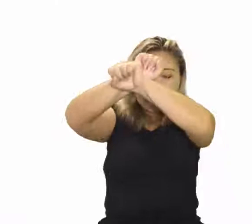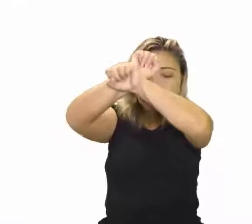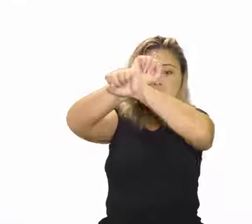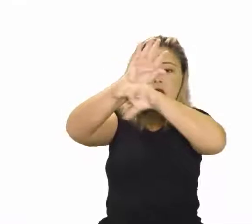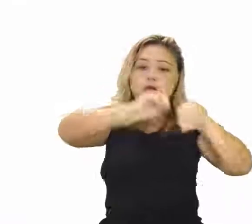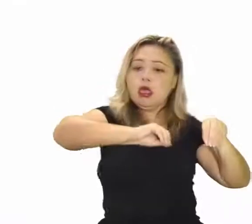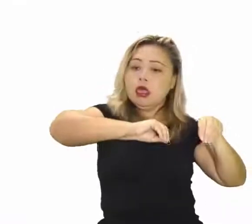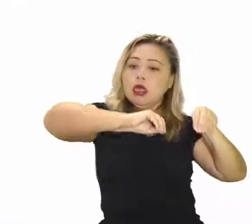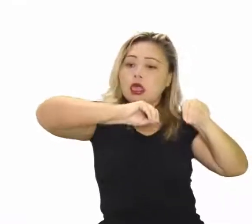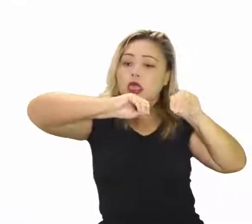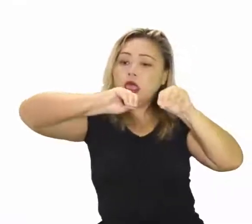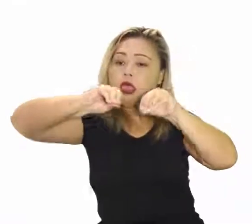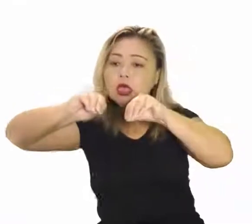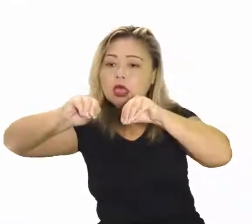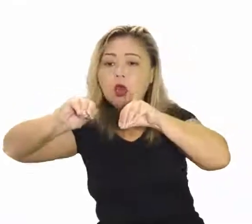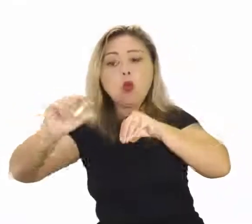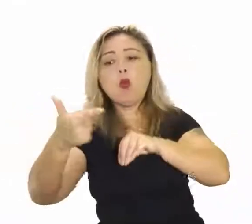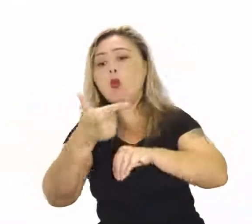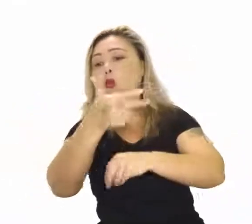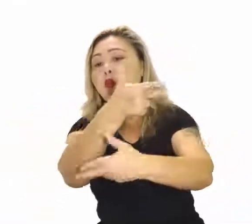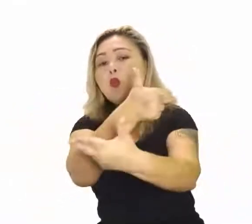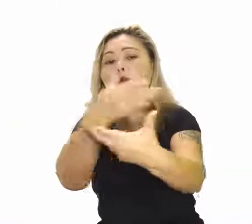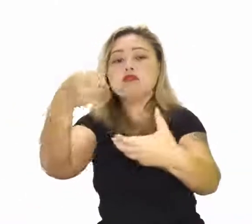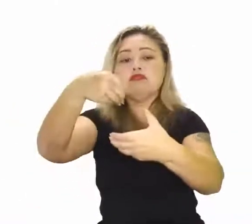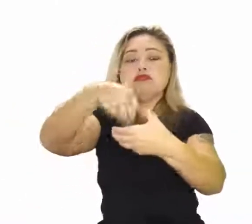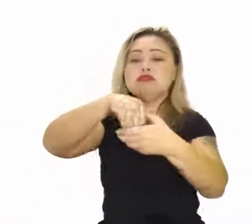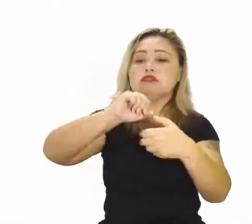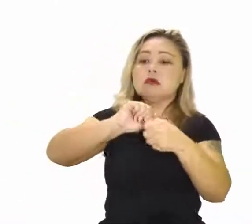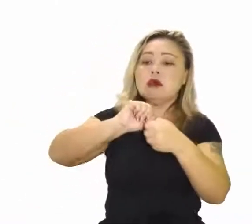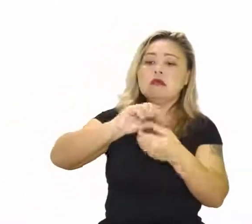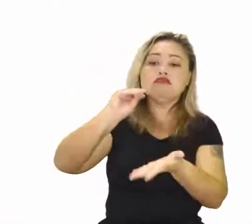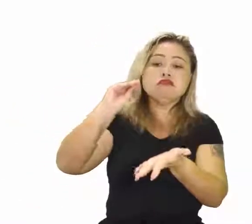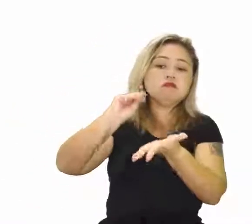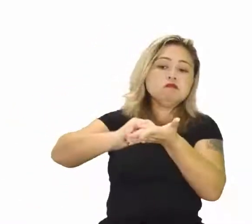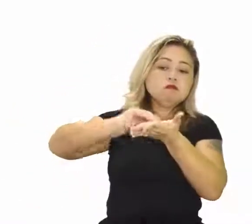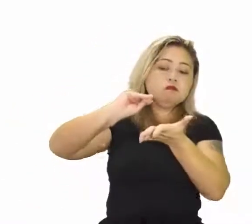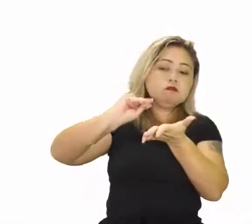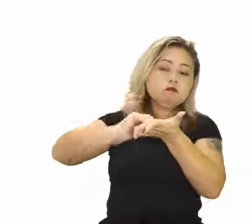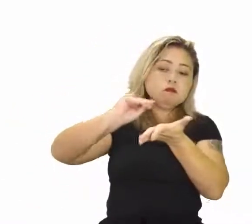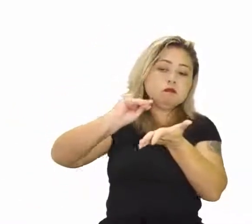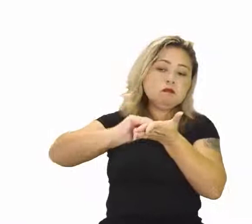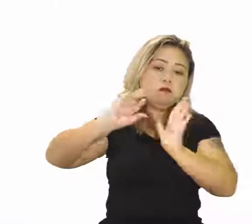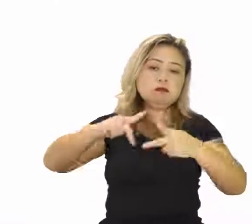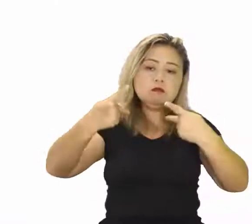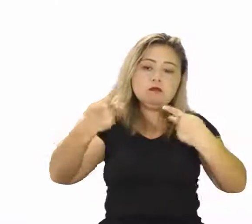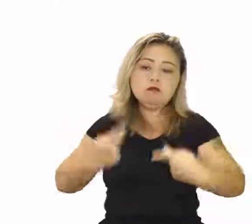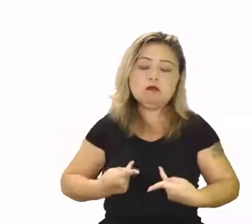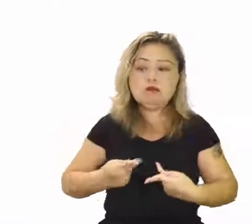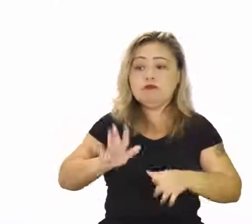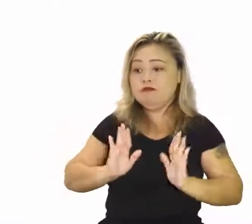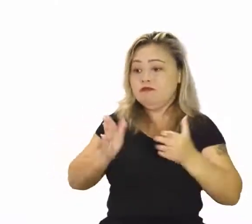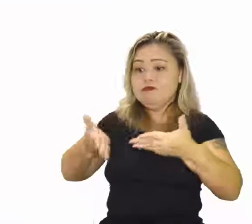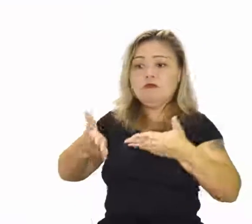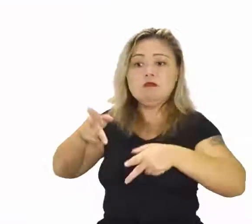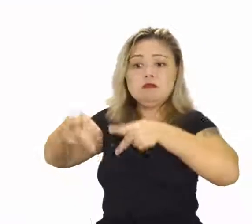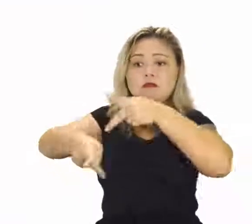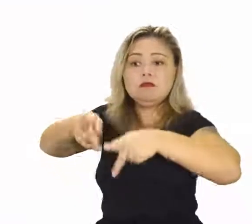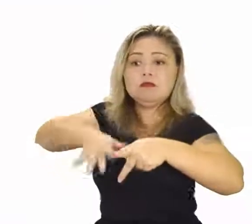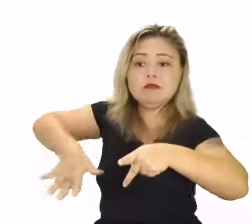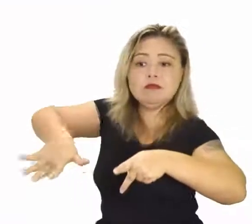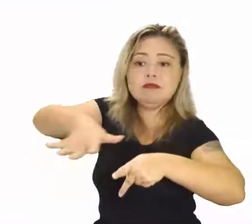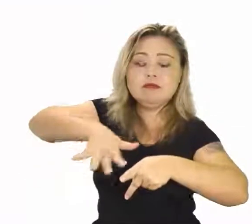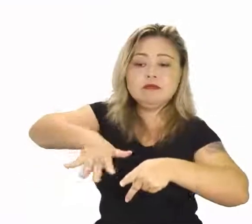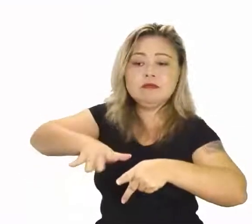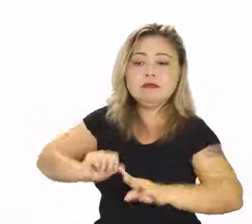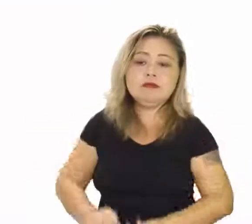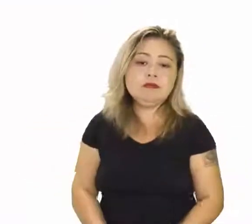deportação, entre outros atos desumanos cometidos contra alguma população.